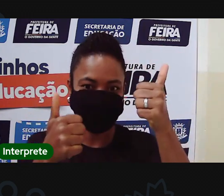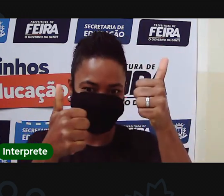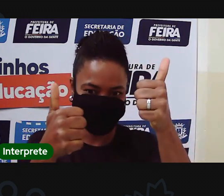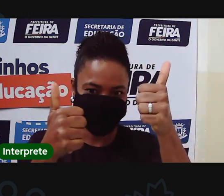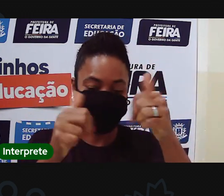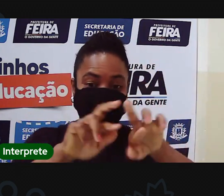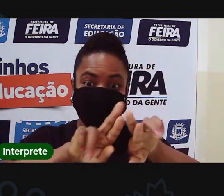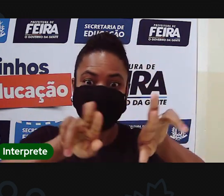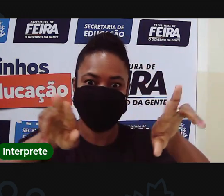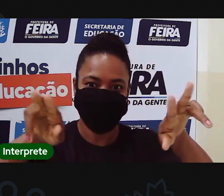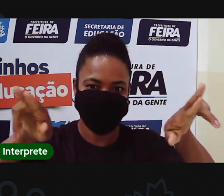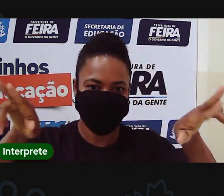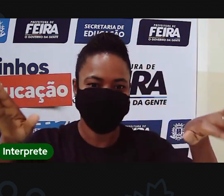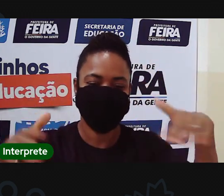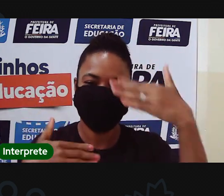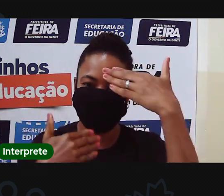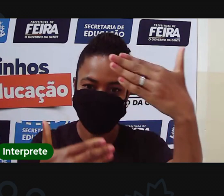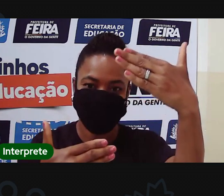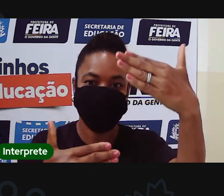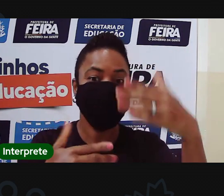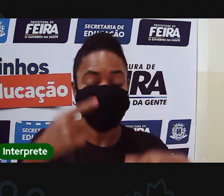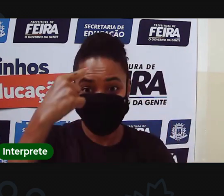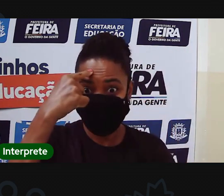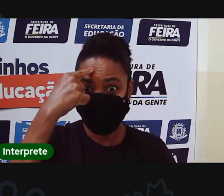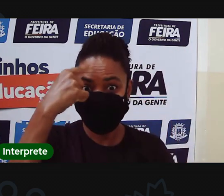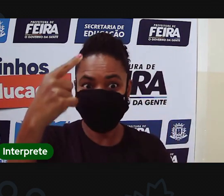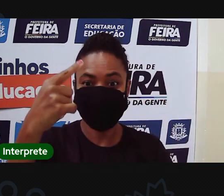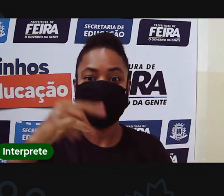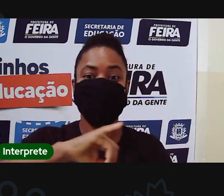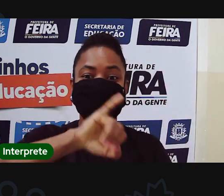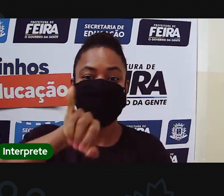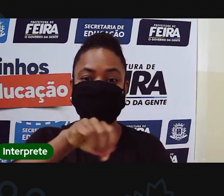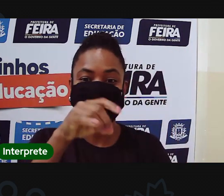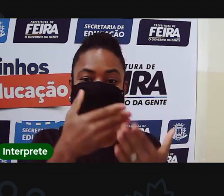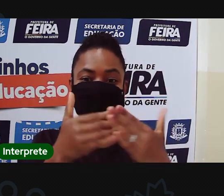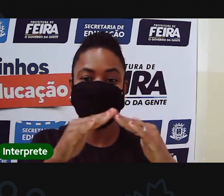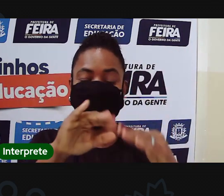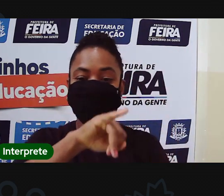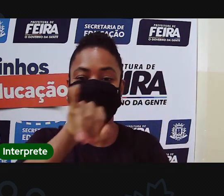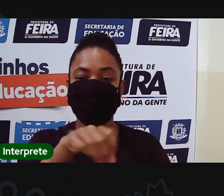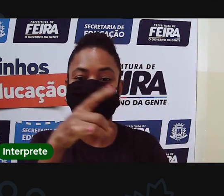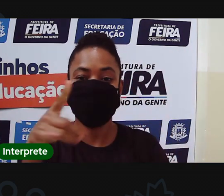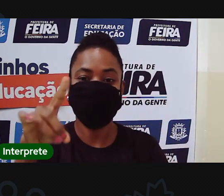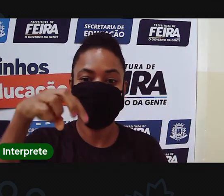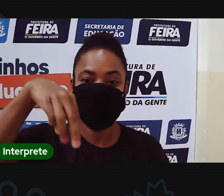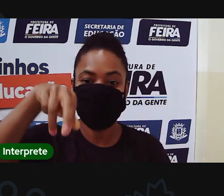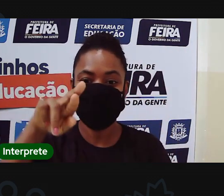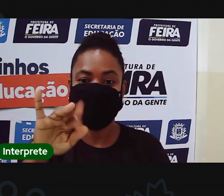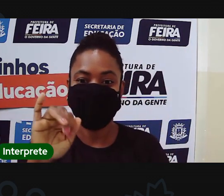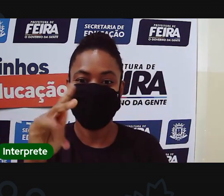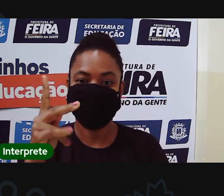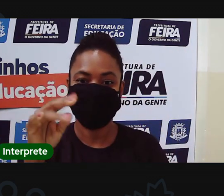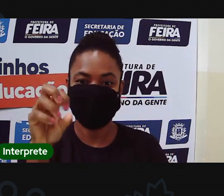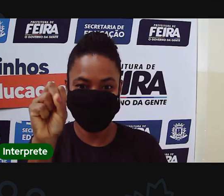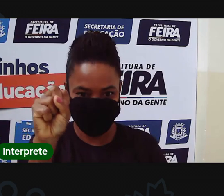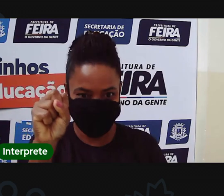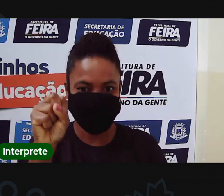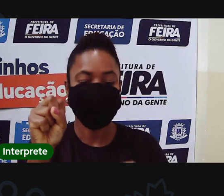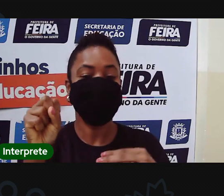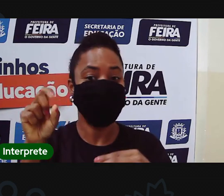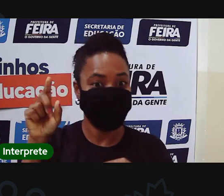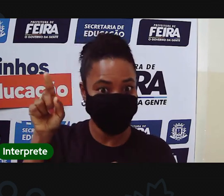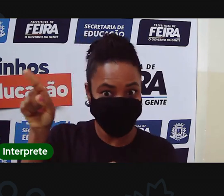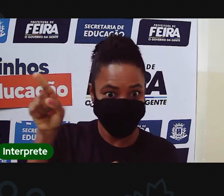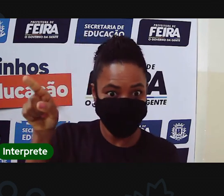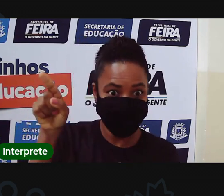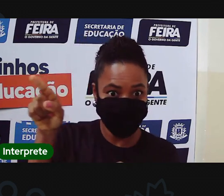primeira escola que eu comecei a trabalhar aqui no município. Um abraço especial para Ilka, Gilza, Girlene, que não está mais